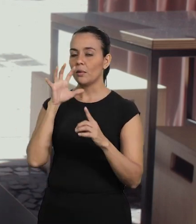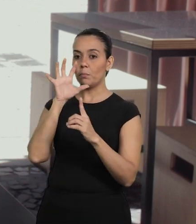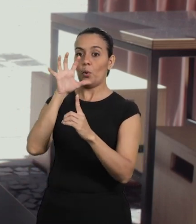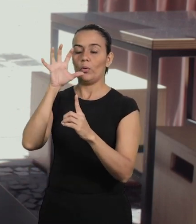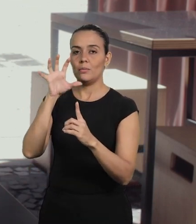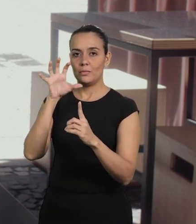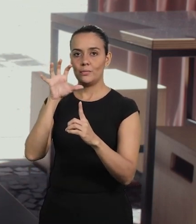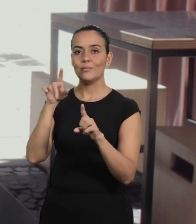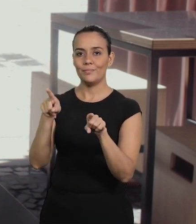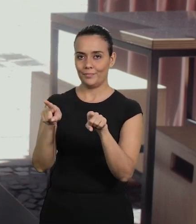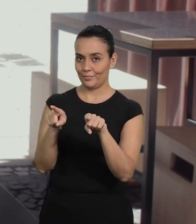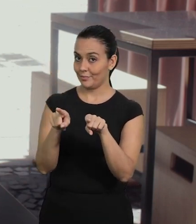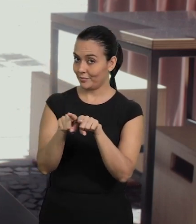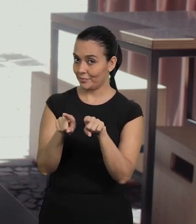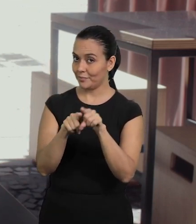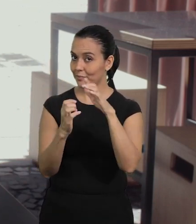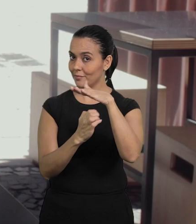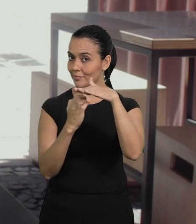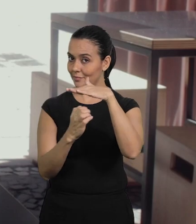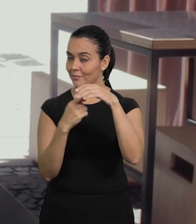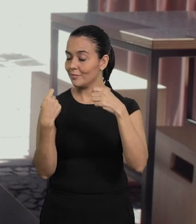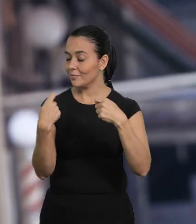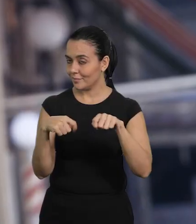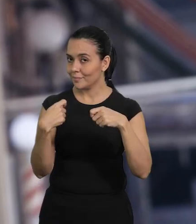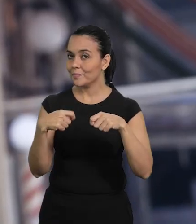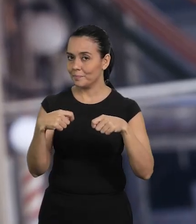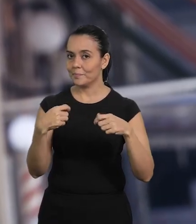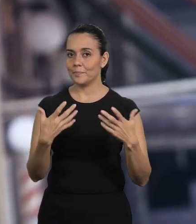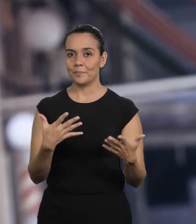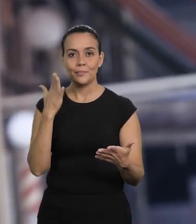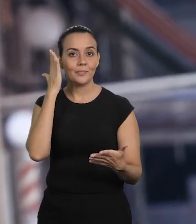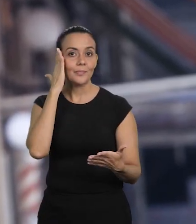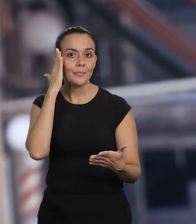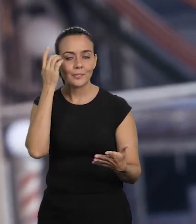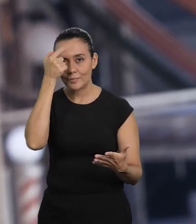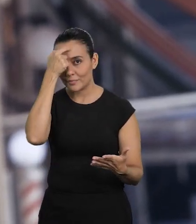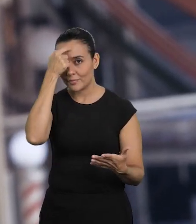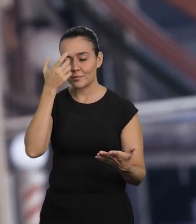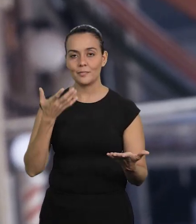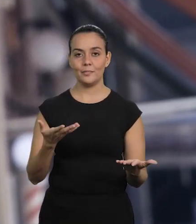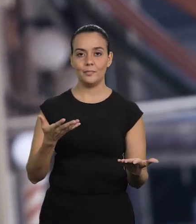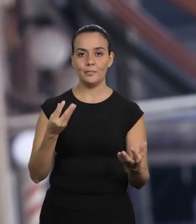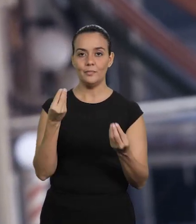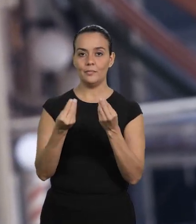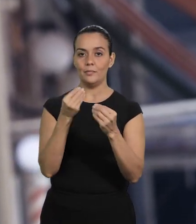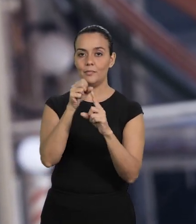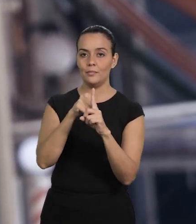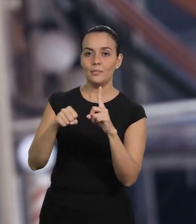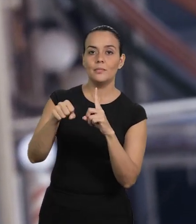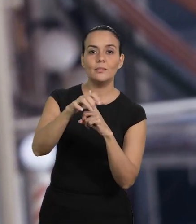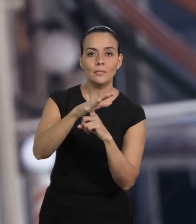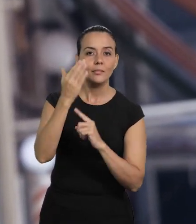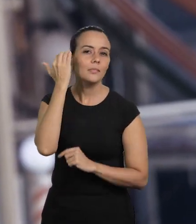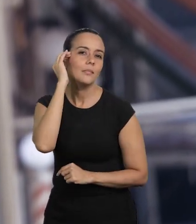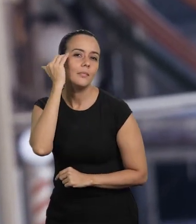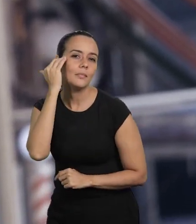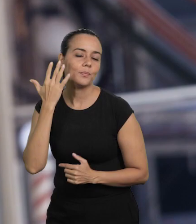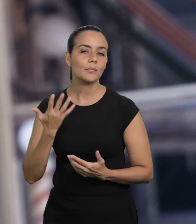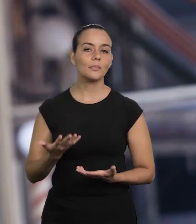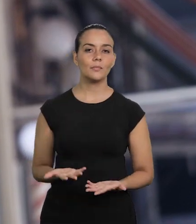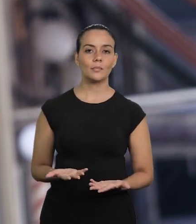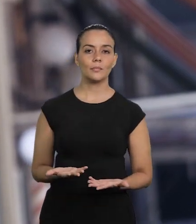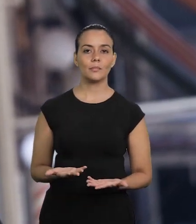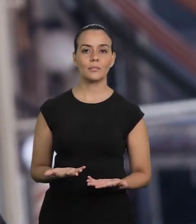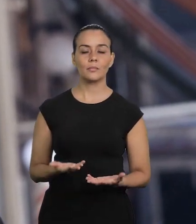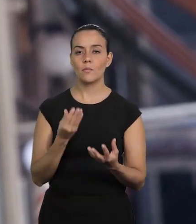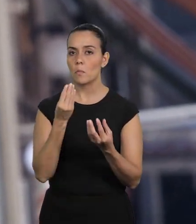basta uma empresa estar presente no mundo que ela vai causar impacto. Agora, como a sociedade vai lidar com essas compensações é que é